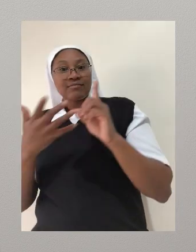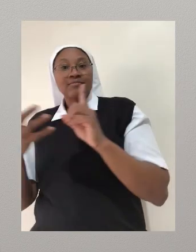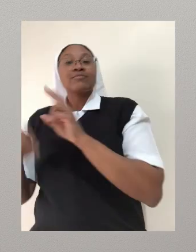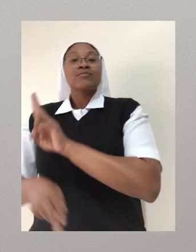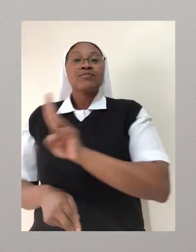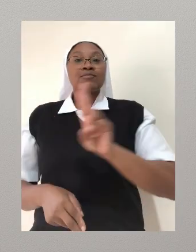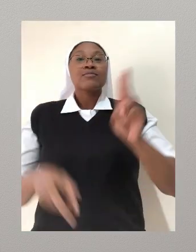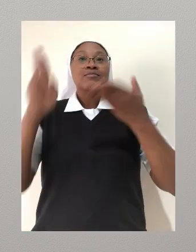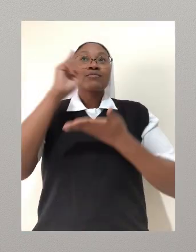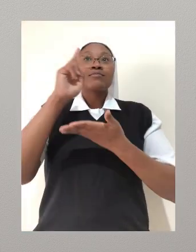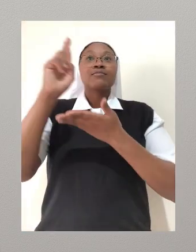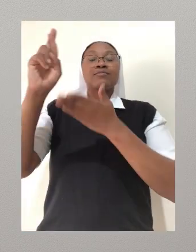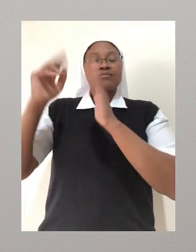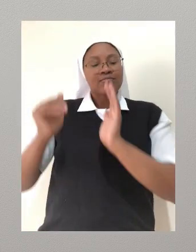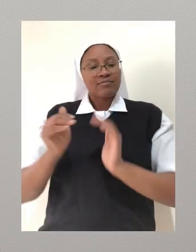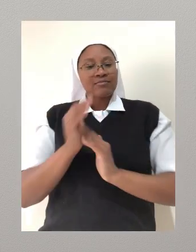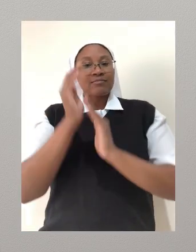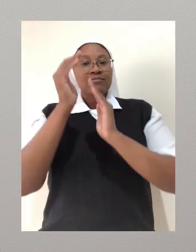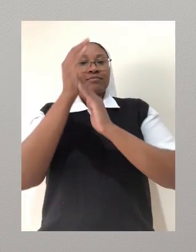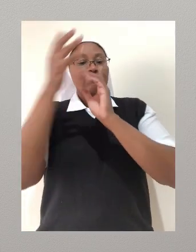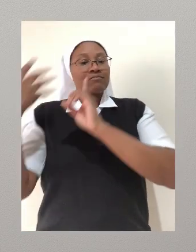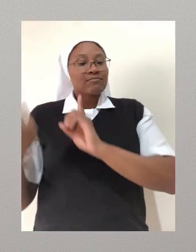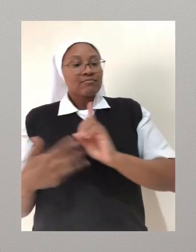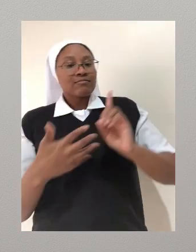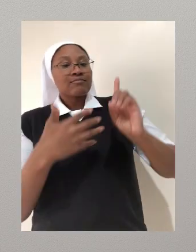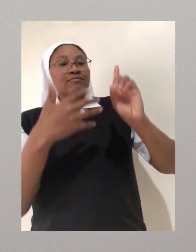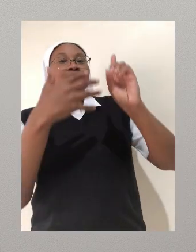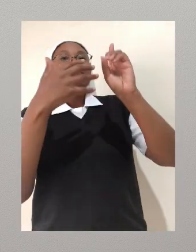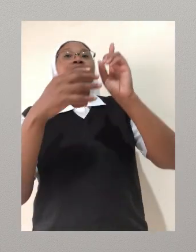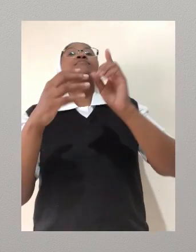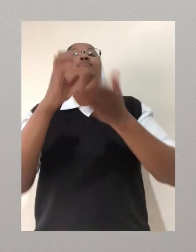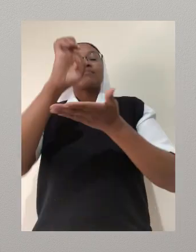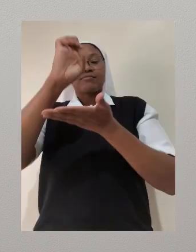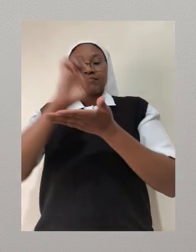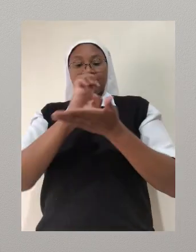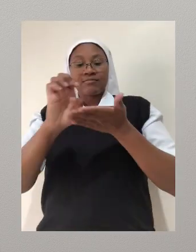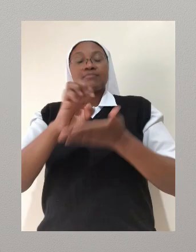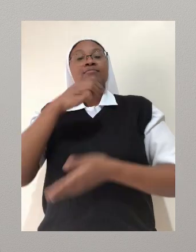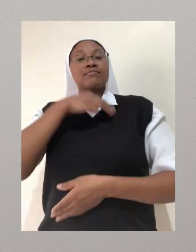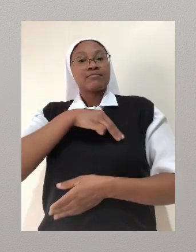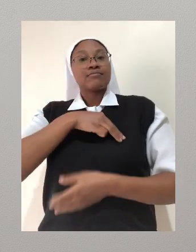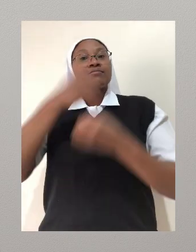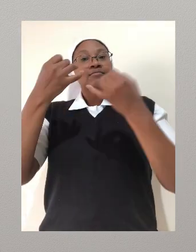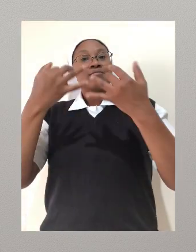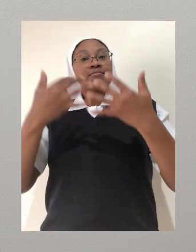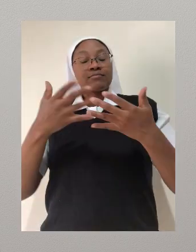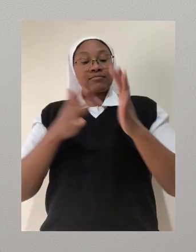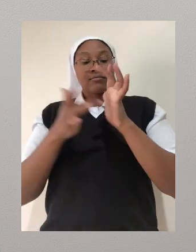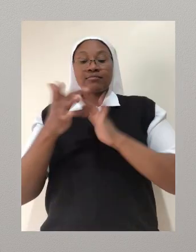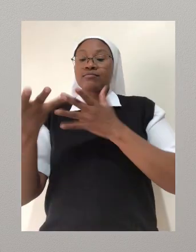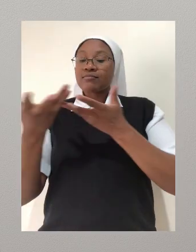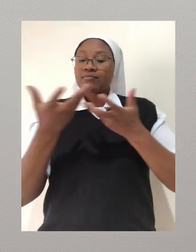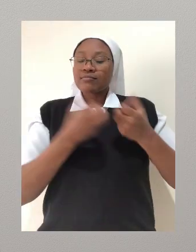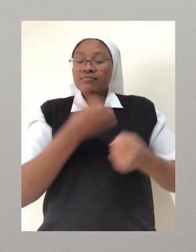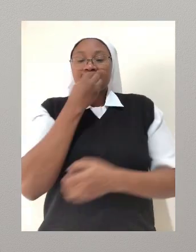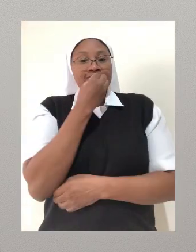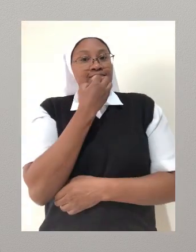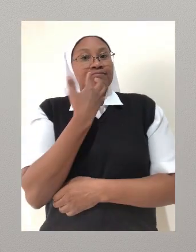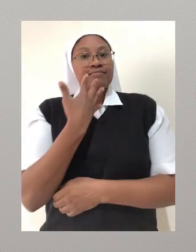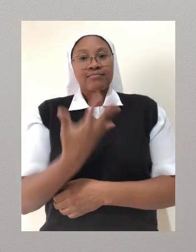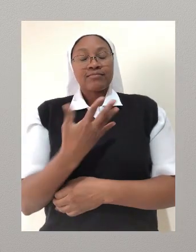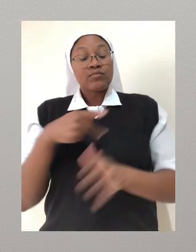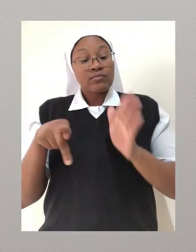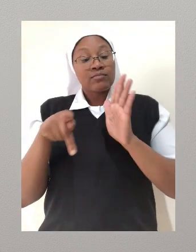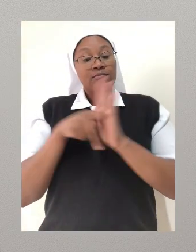em nome do senhor hosana no mais alto dos céus e Mateus 21:9 ele é acolhido muito bem